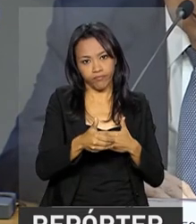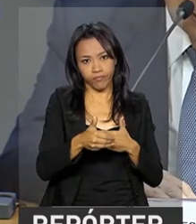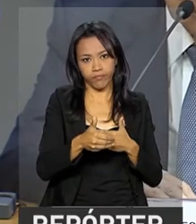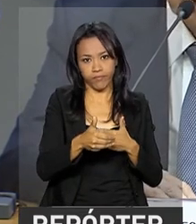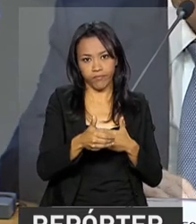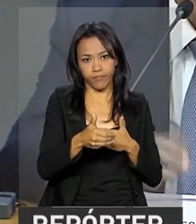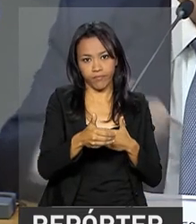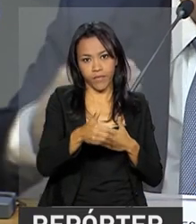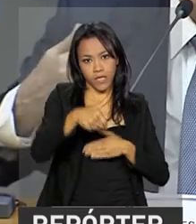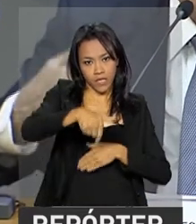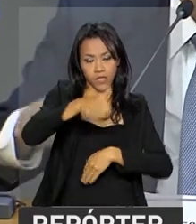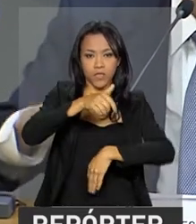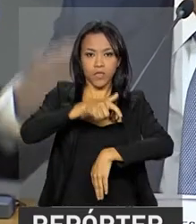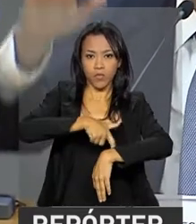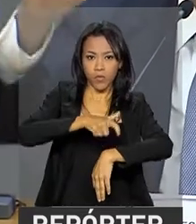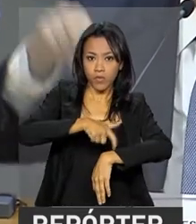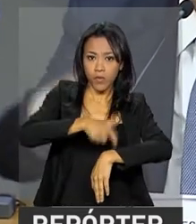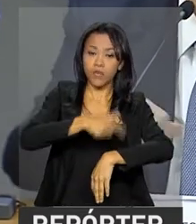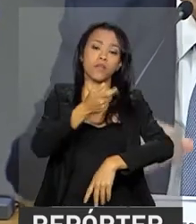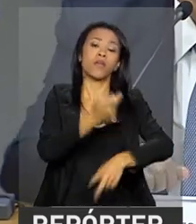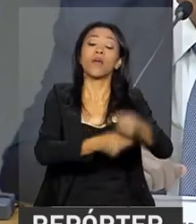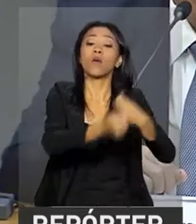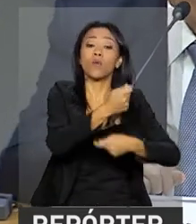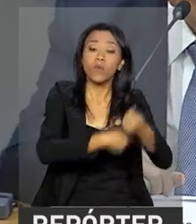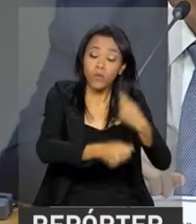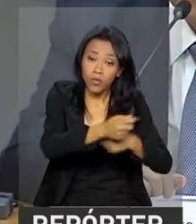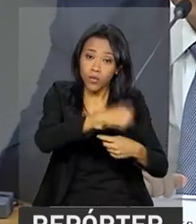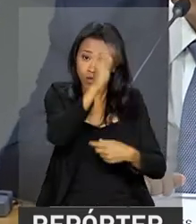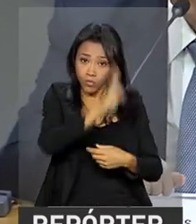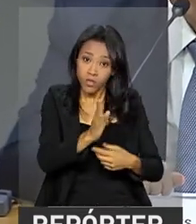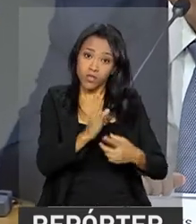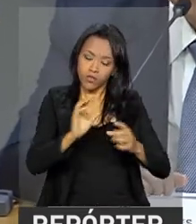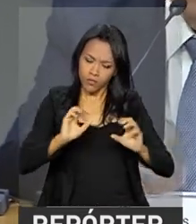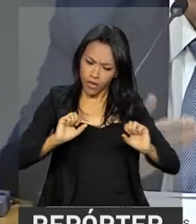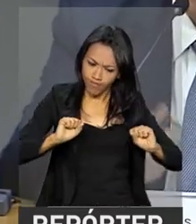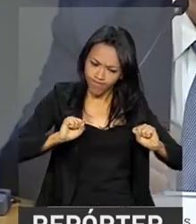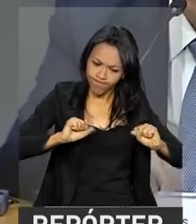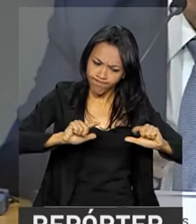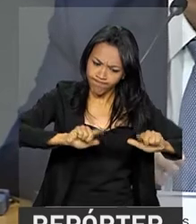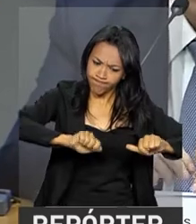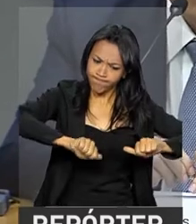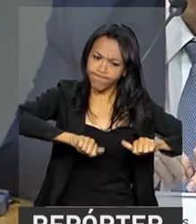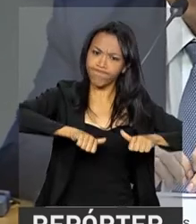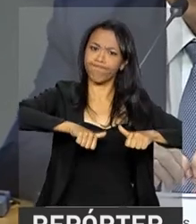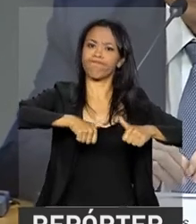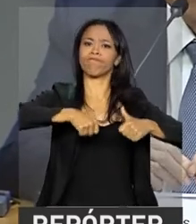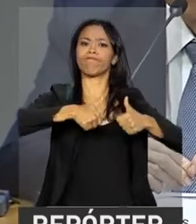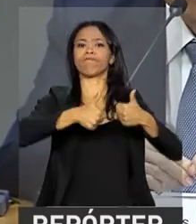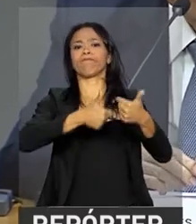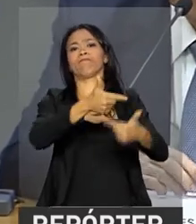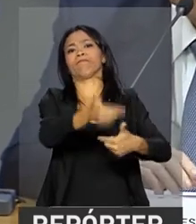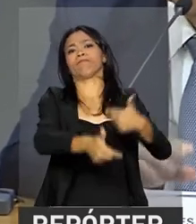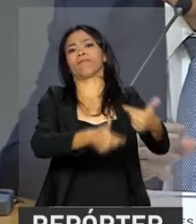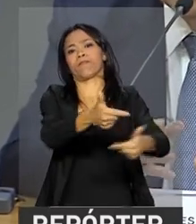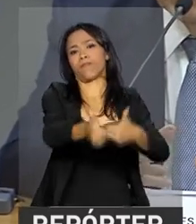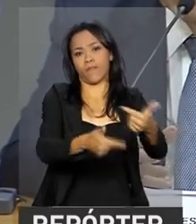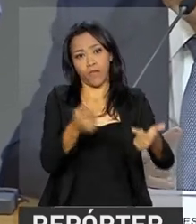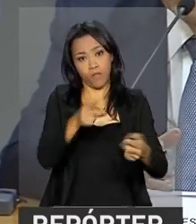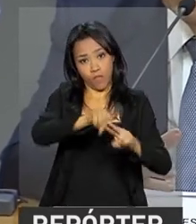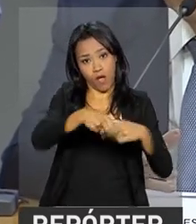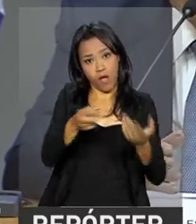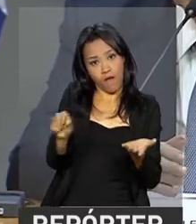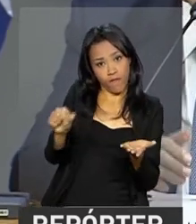neste momento em que a economia brasileira retoma sua trajetória de crescimento em conseqüência de investimentos